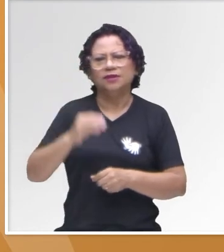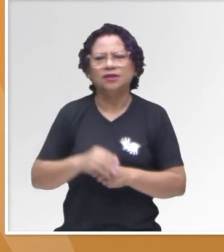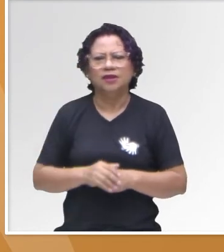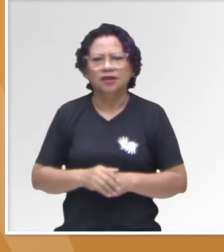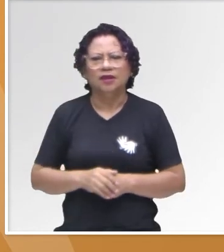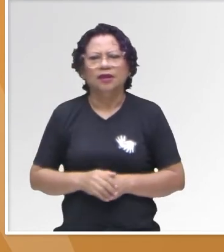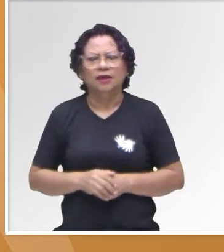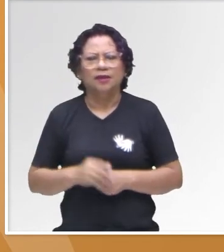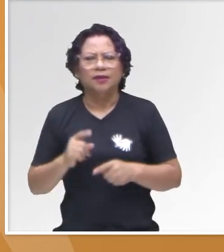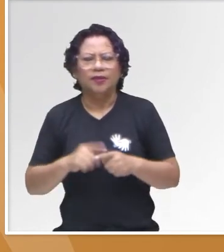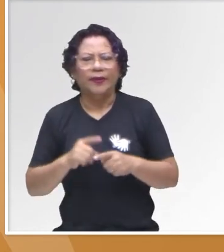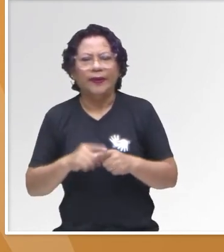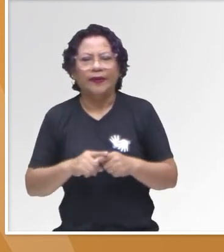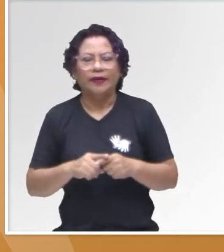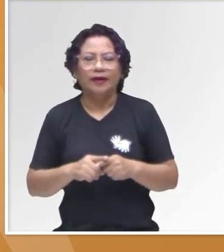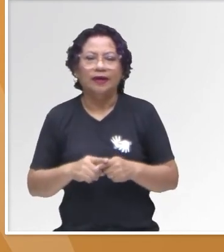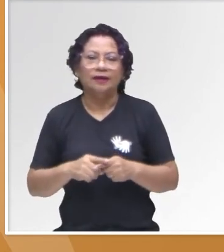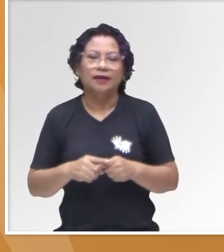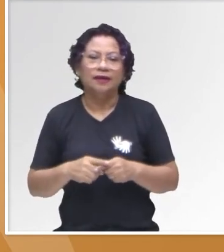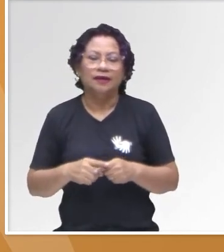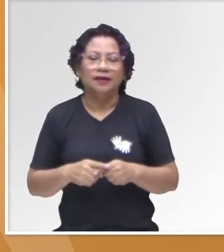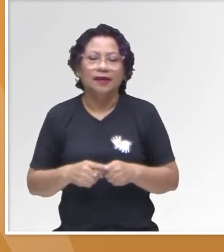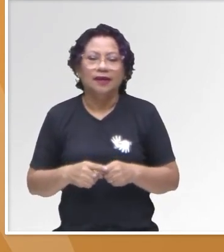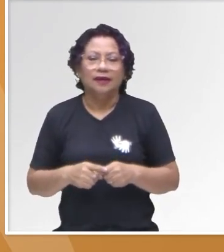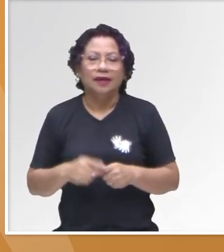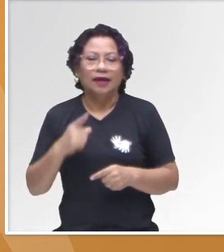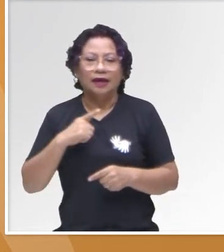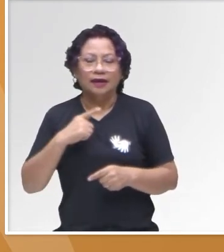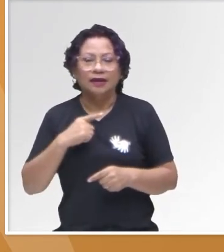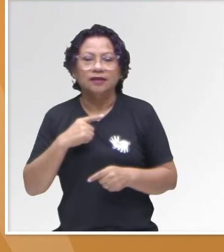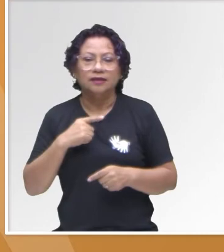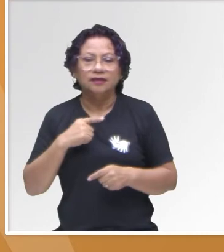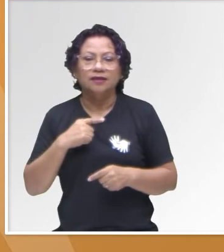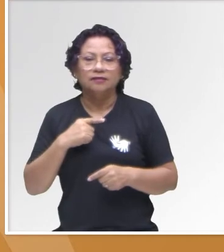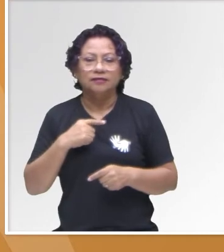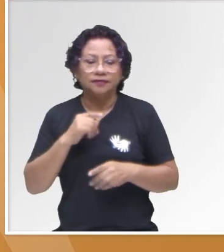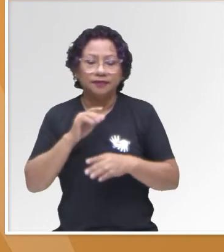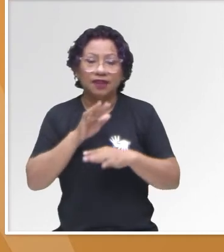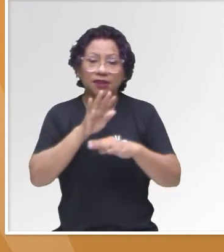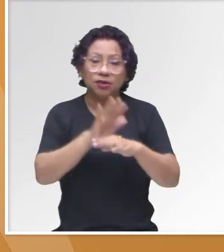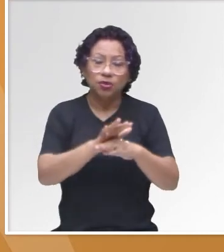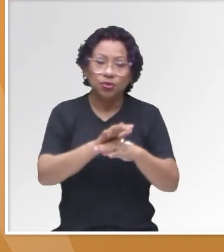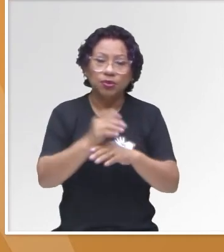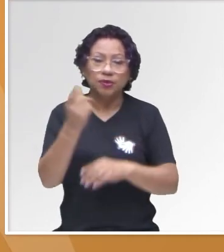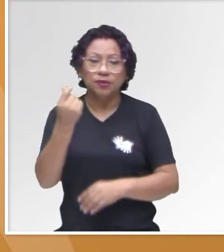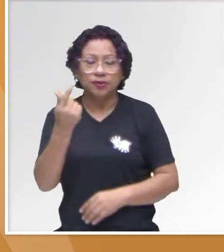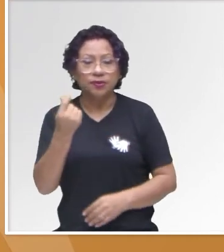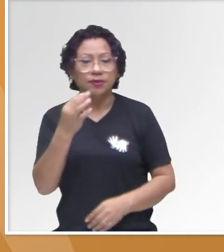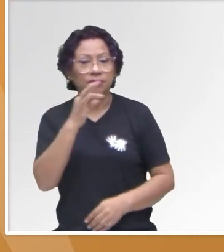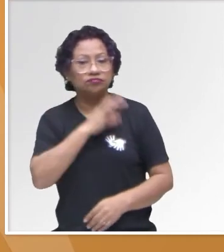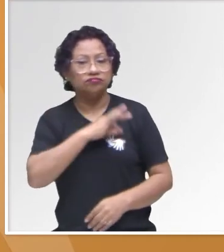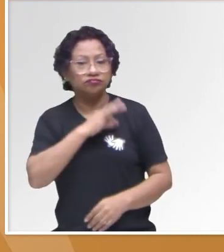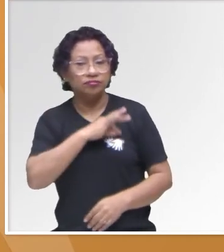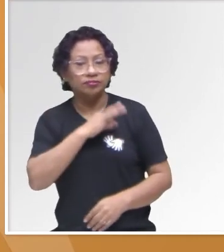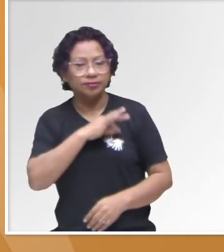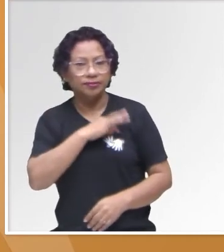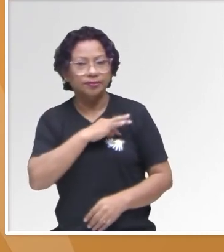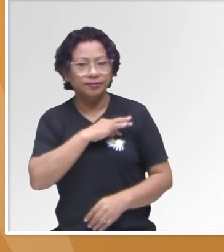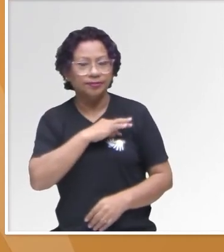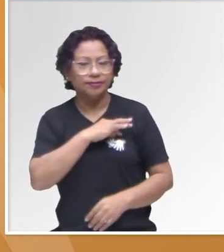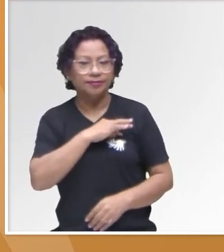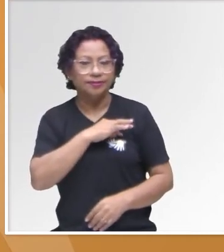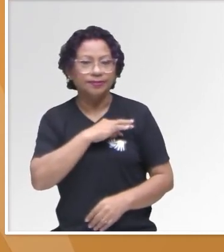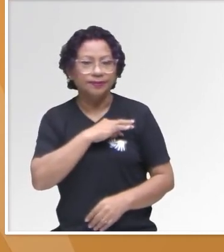obra barata, que é ofertada pelos países emergentes, né? Então, isso acaba atraindo os olhares aí dessas